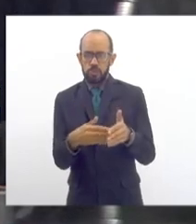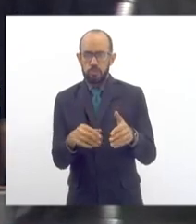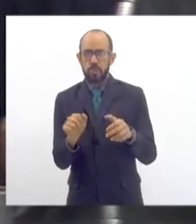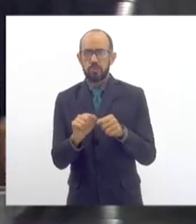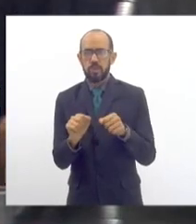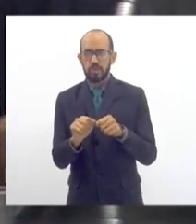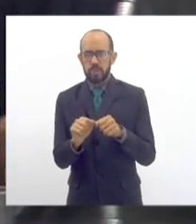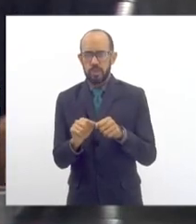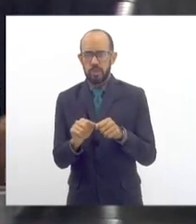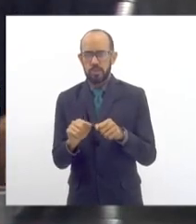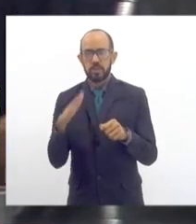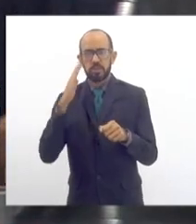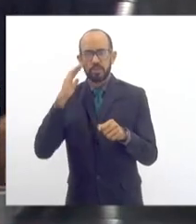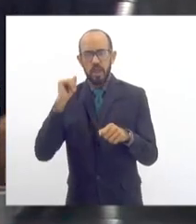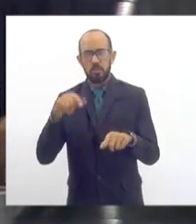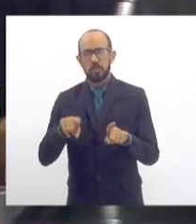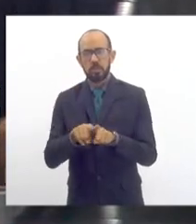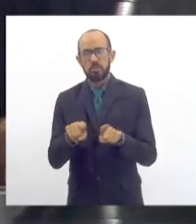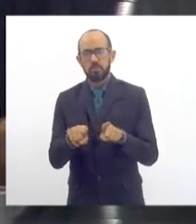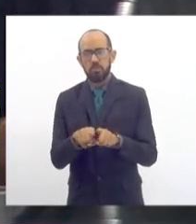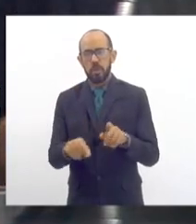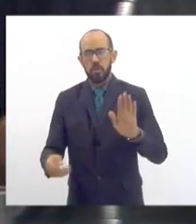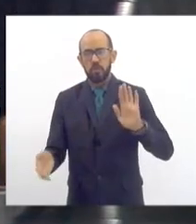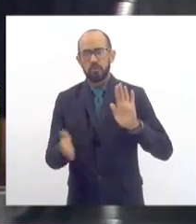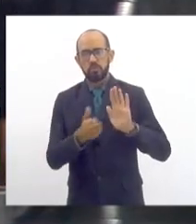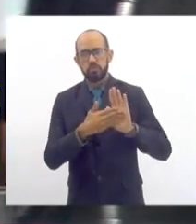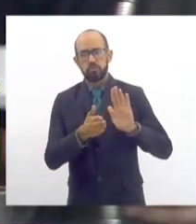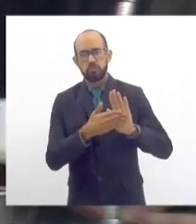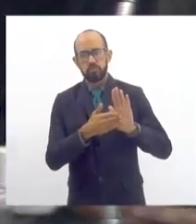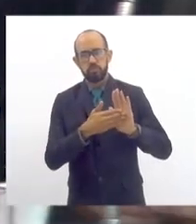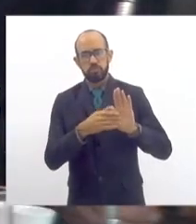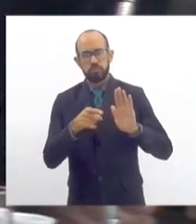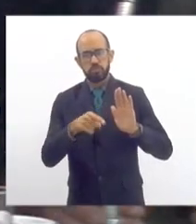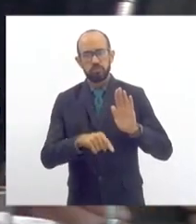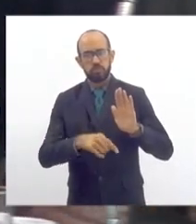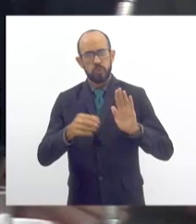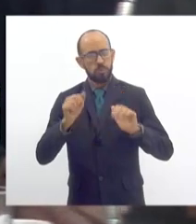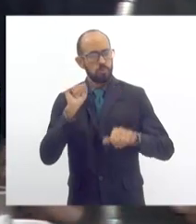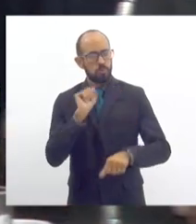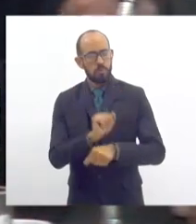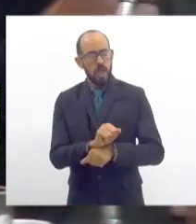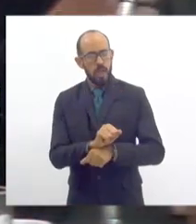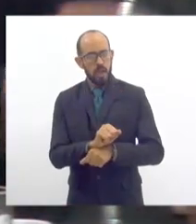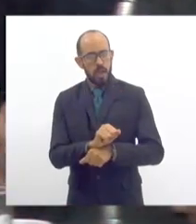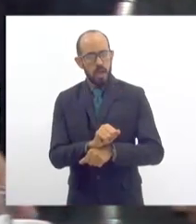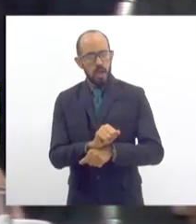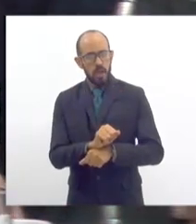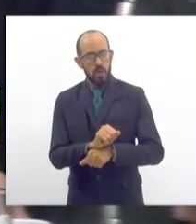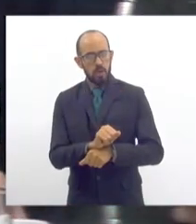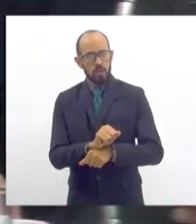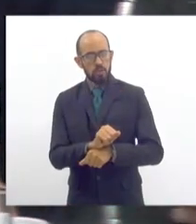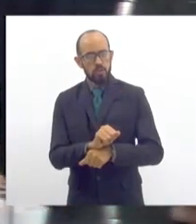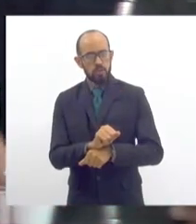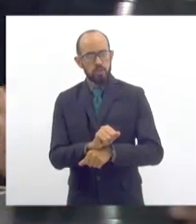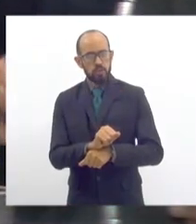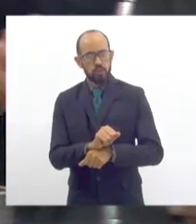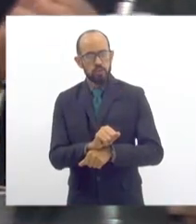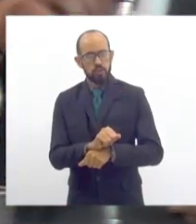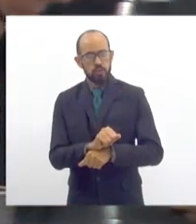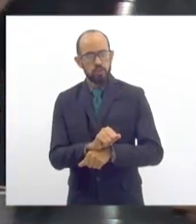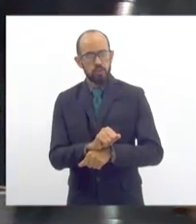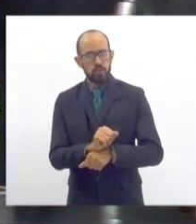A gente sabe que houve também um compromisso no descongelamento das progressões, que é um direito já consolidado que vinha